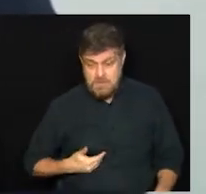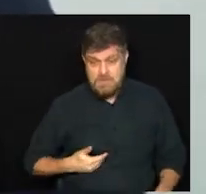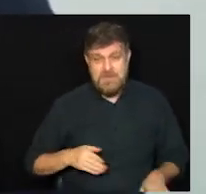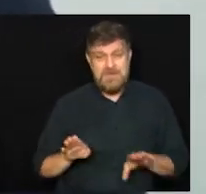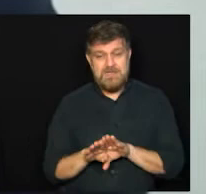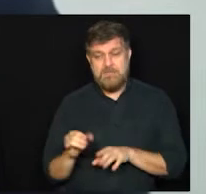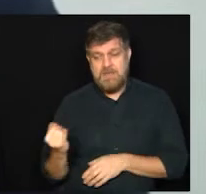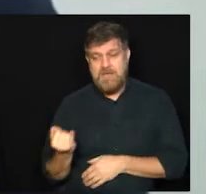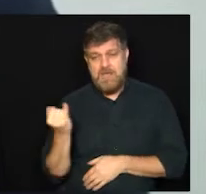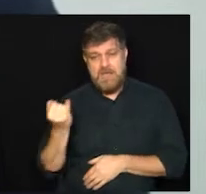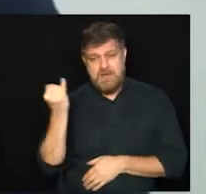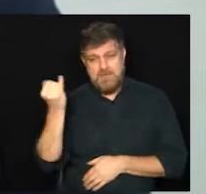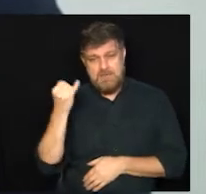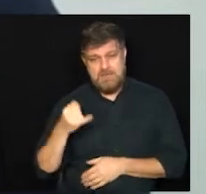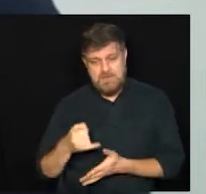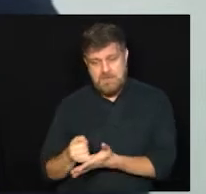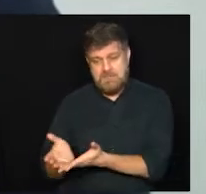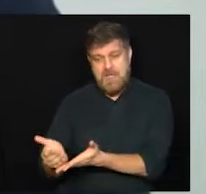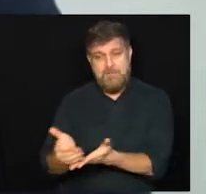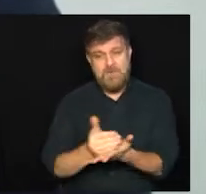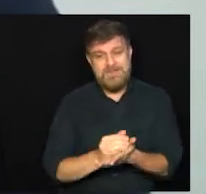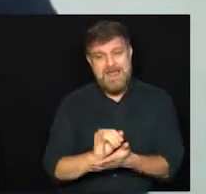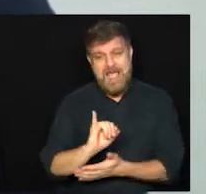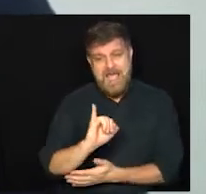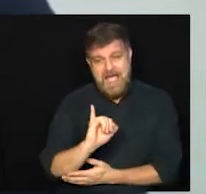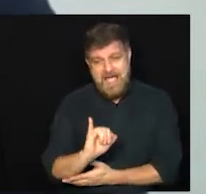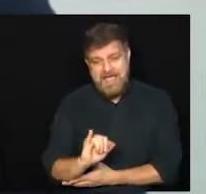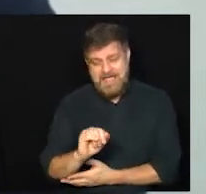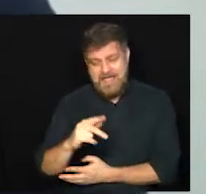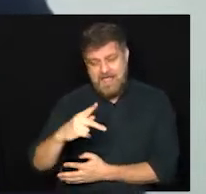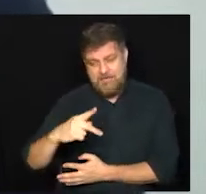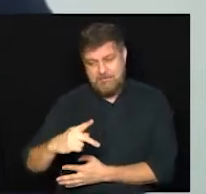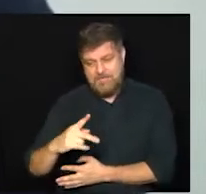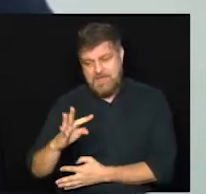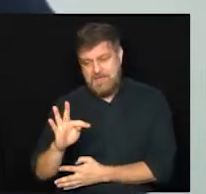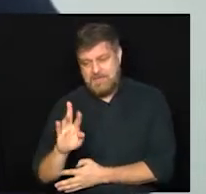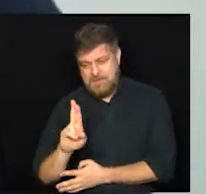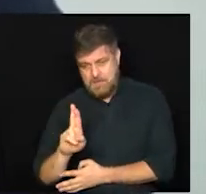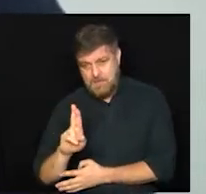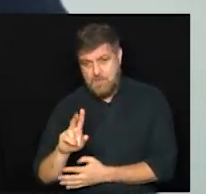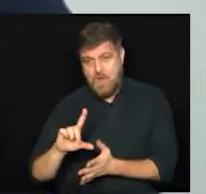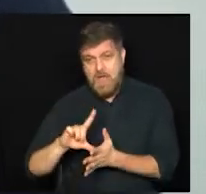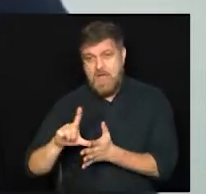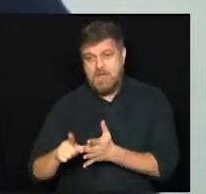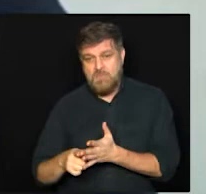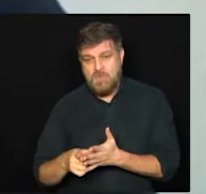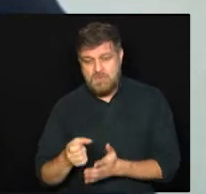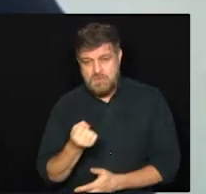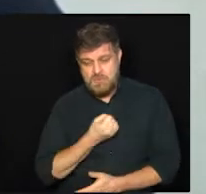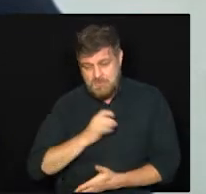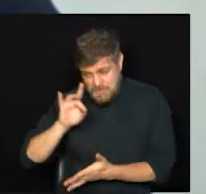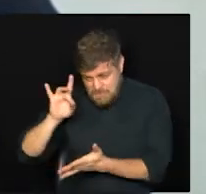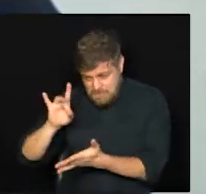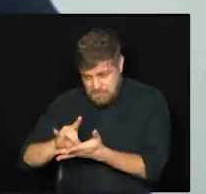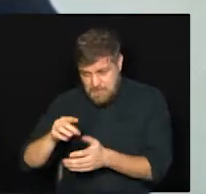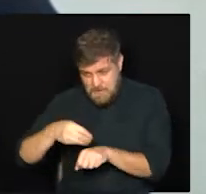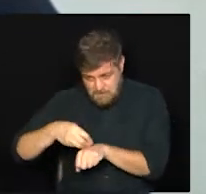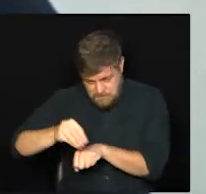do recolhimento de IPTU, e esses dados eu vou pedir para o Fernando passar. Empregos diretos,